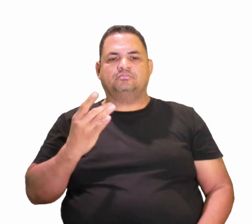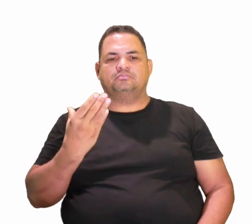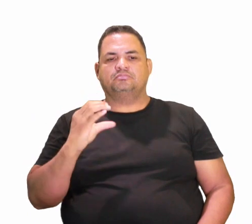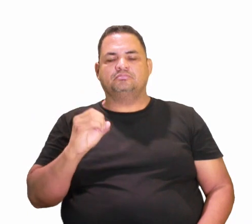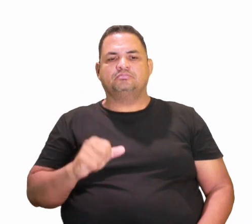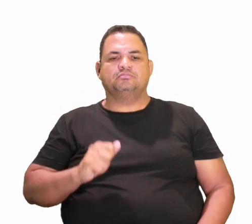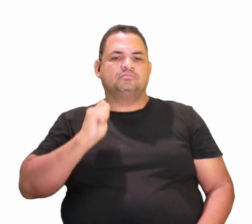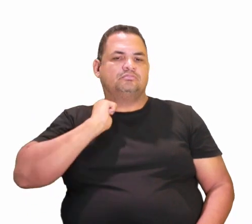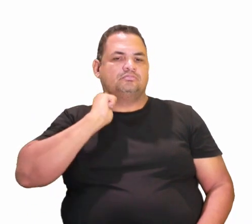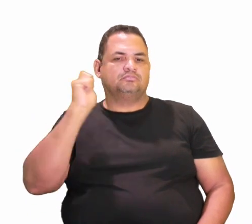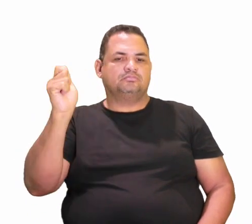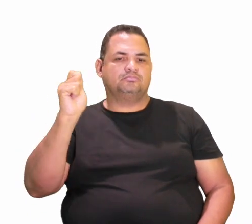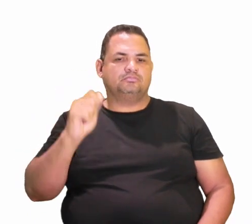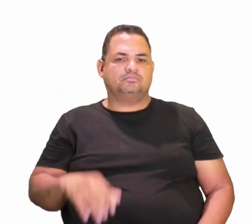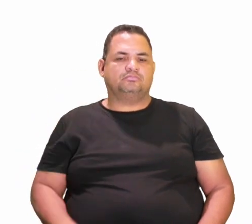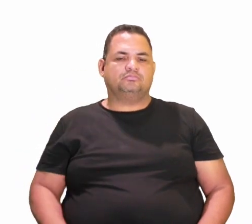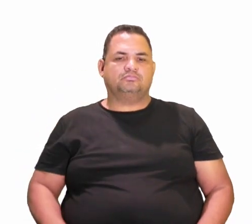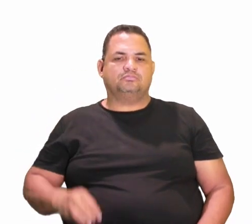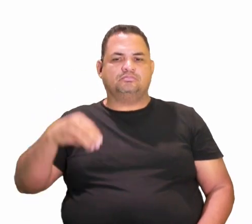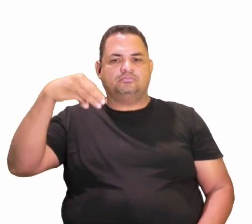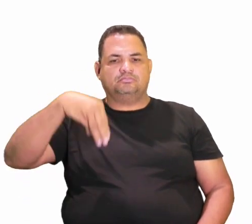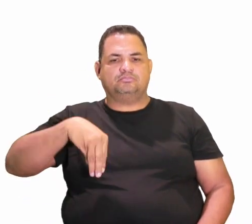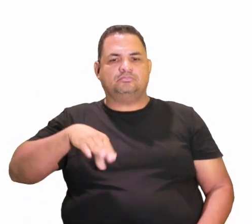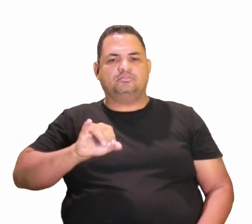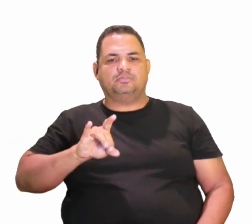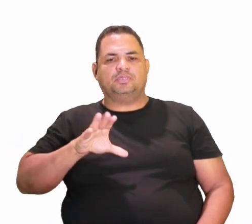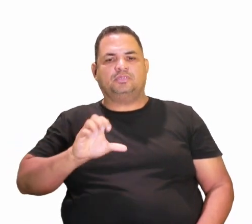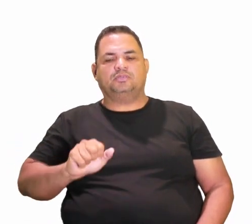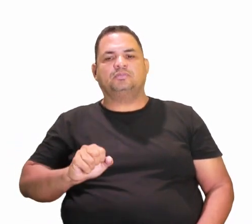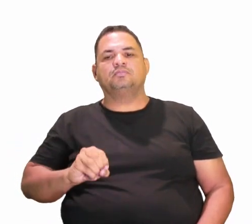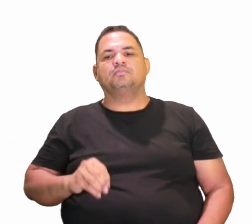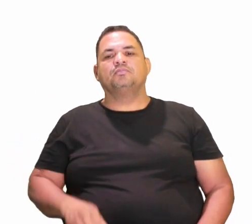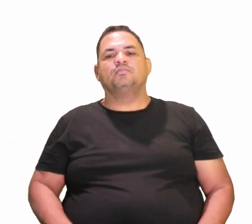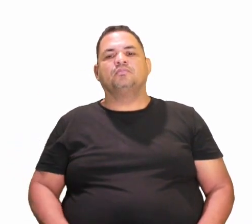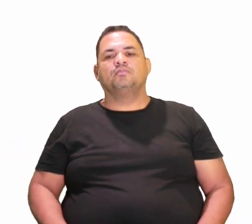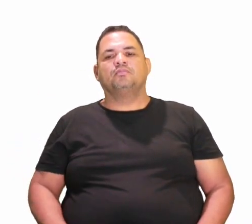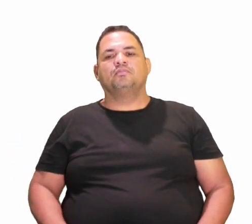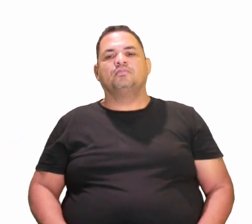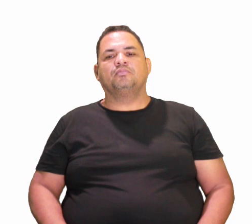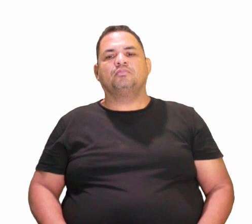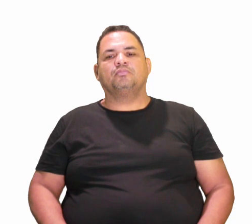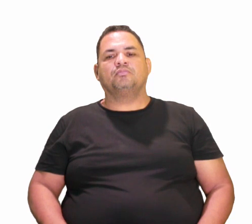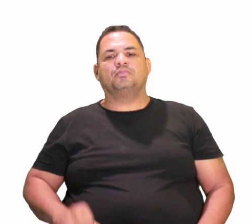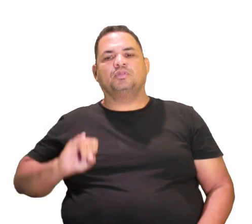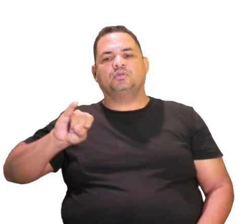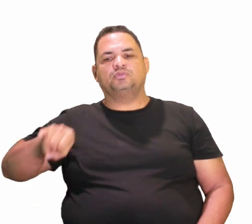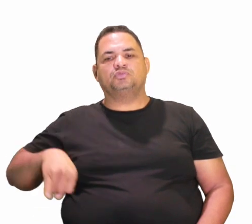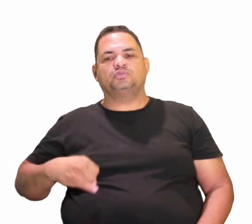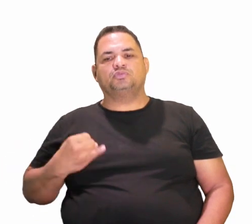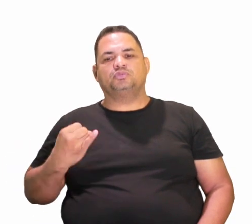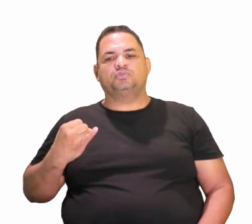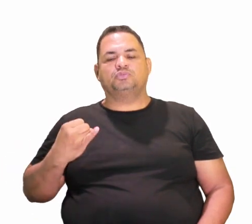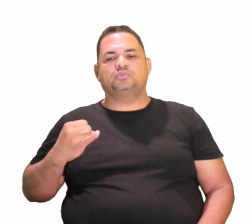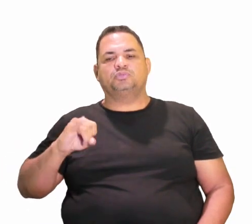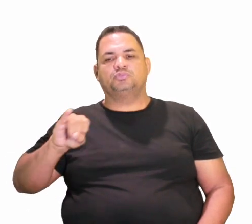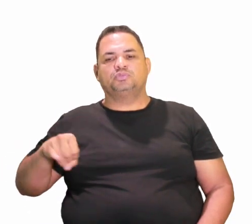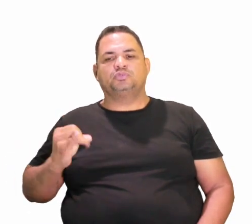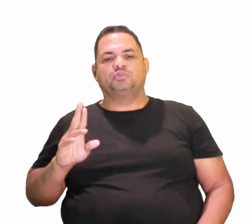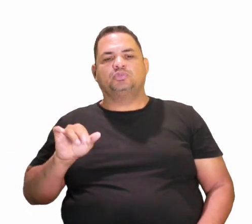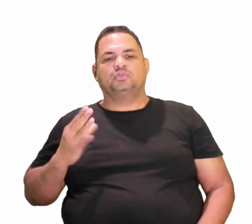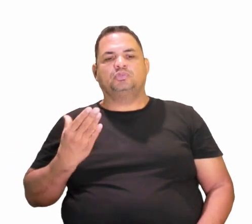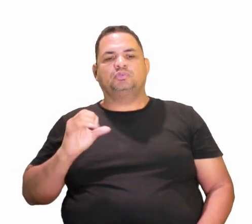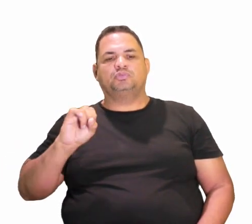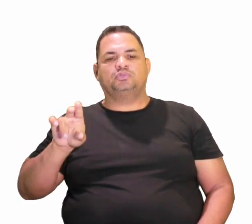March, April, May, June, July,